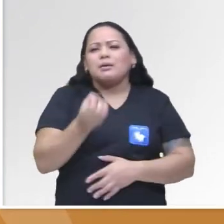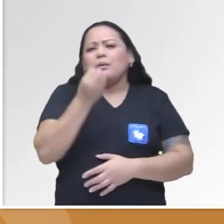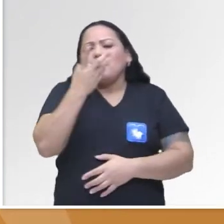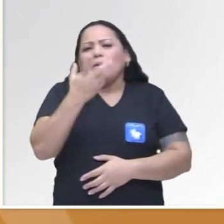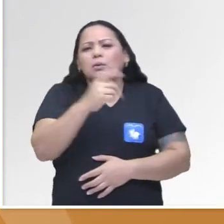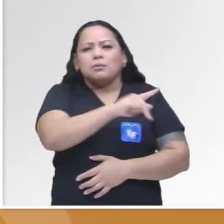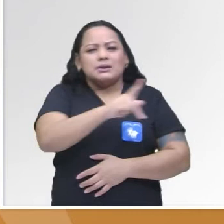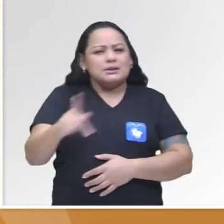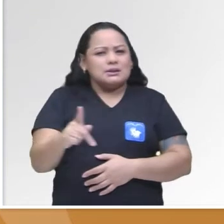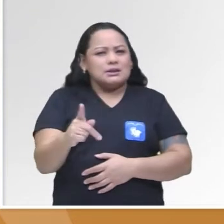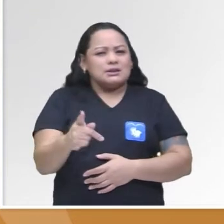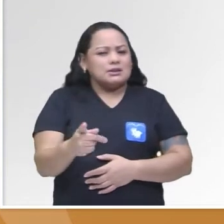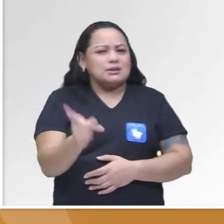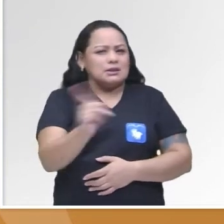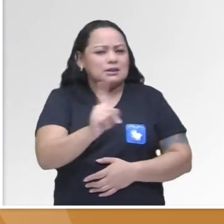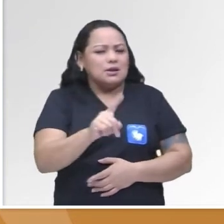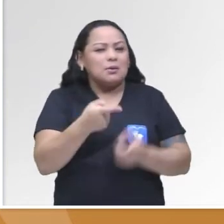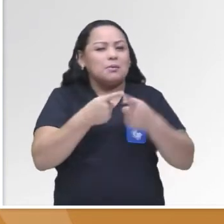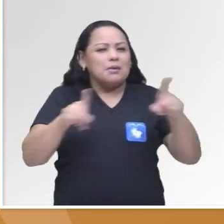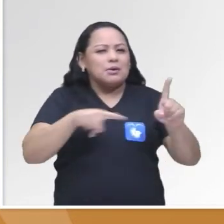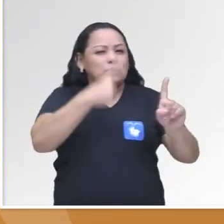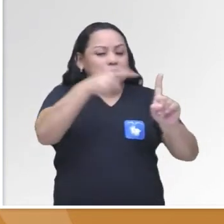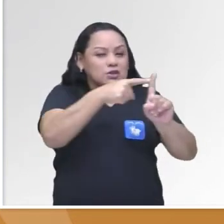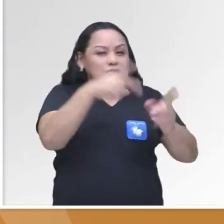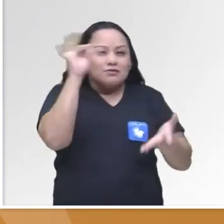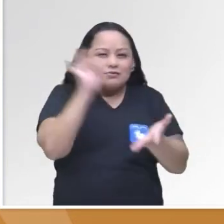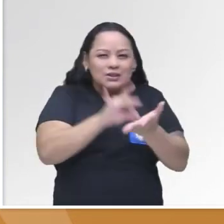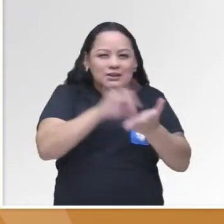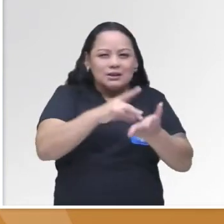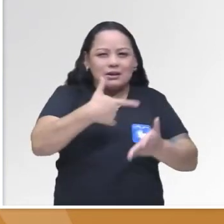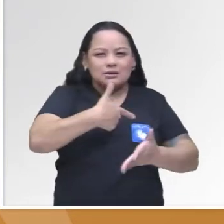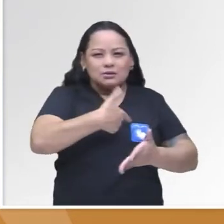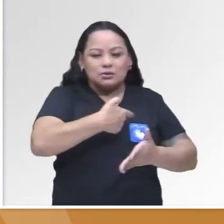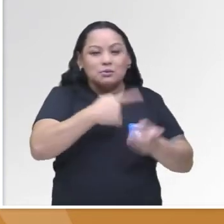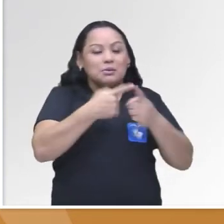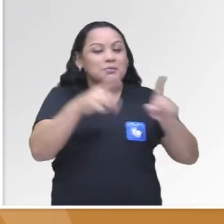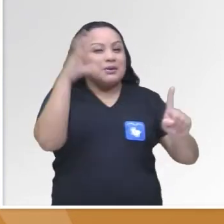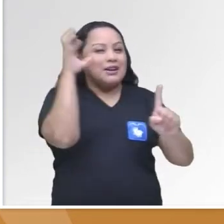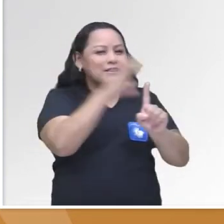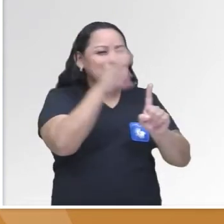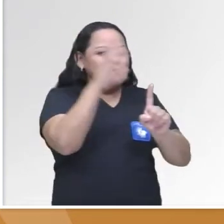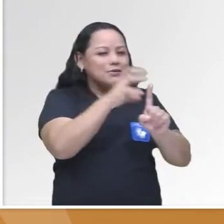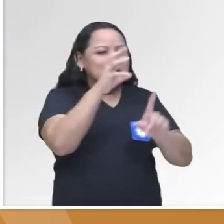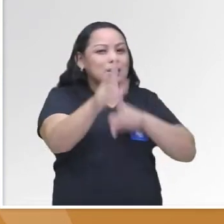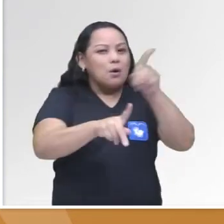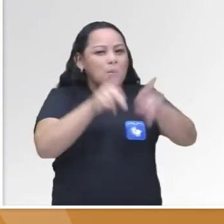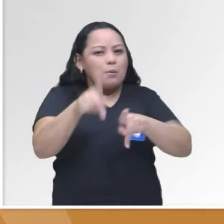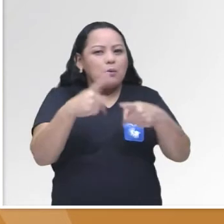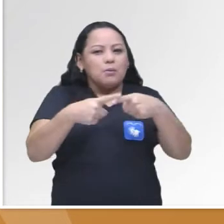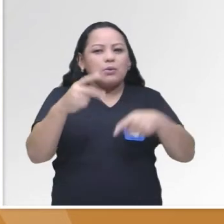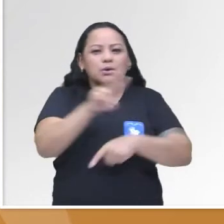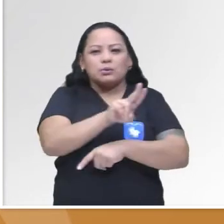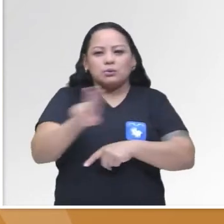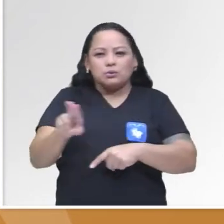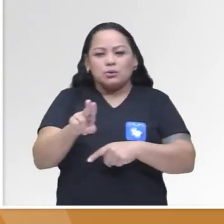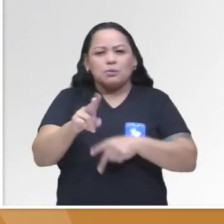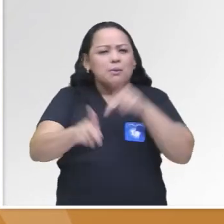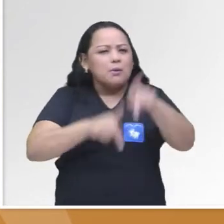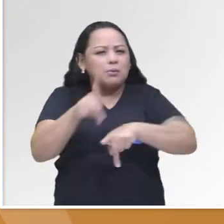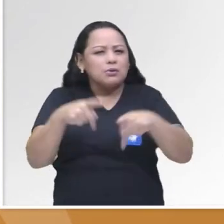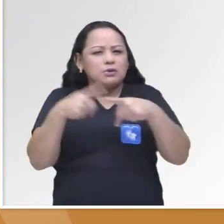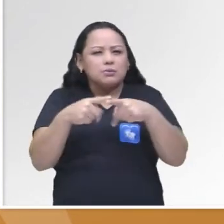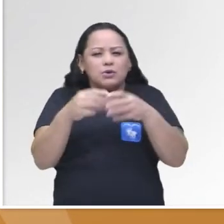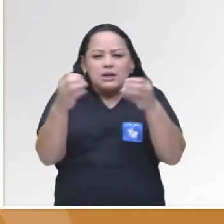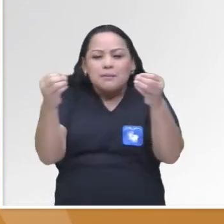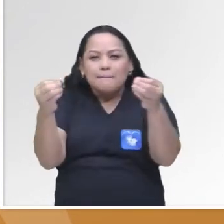governante, não. Mas era porque ele queria fazer a cabeça da população. Por isso que ele é chamado de cara populista, porque ele se